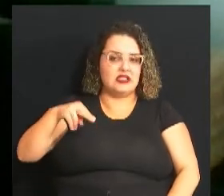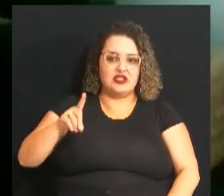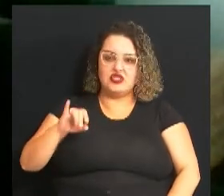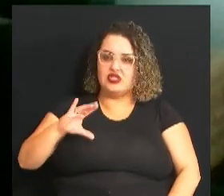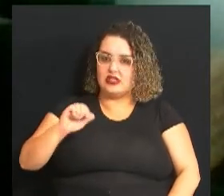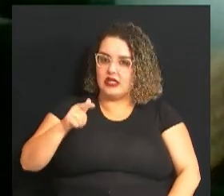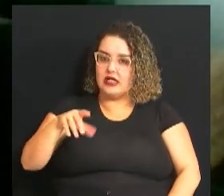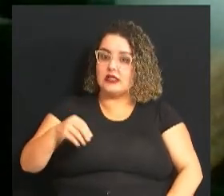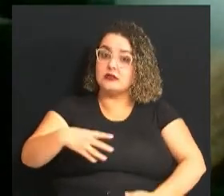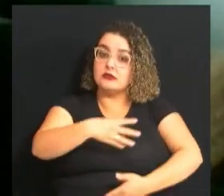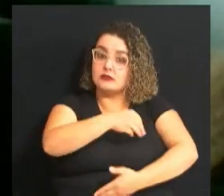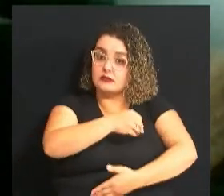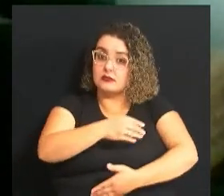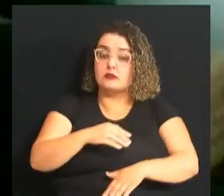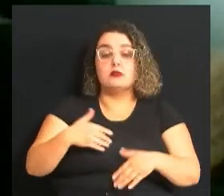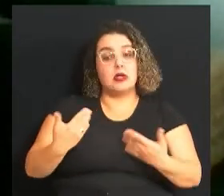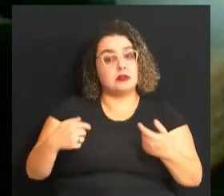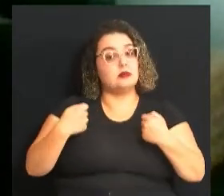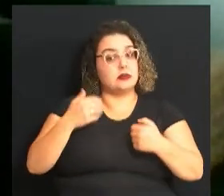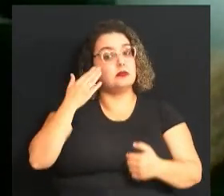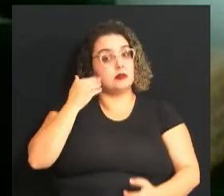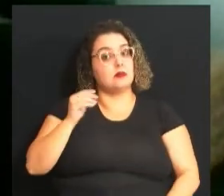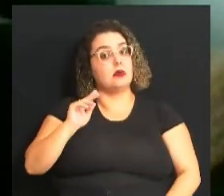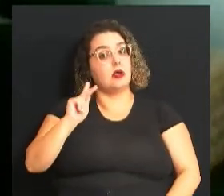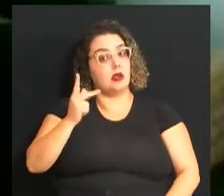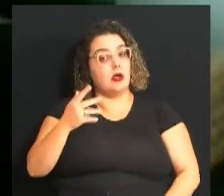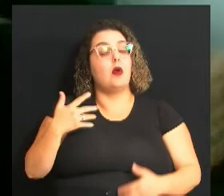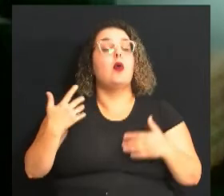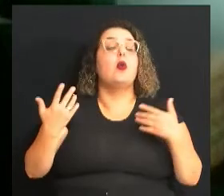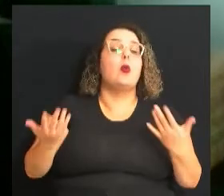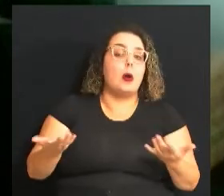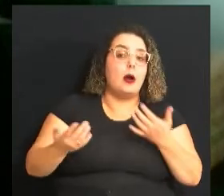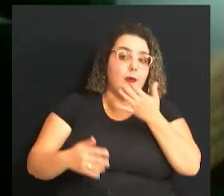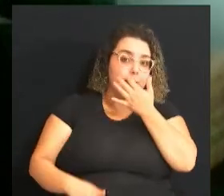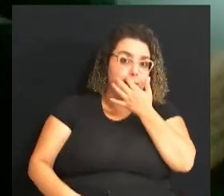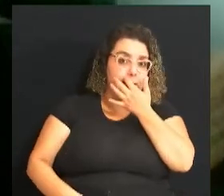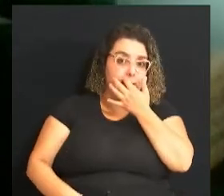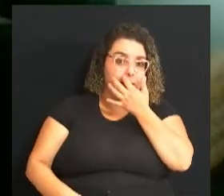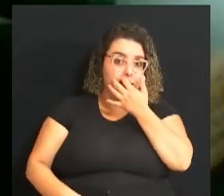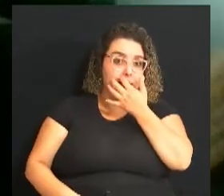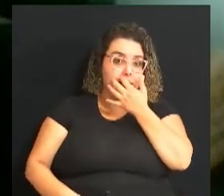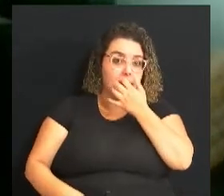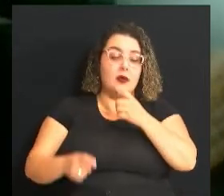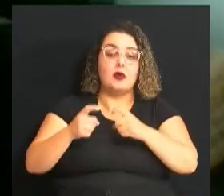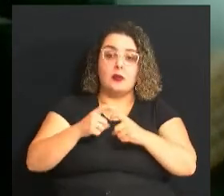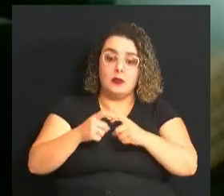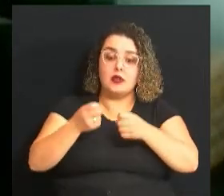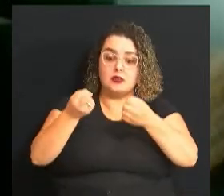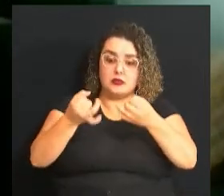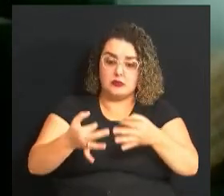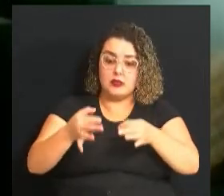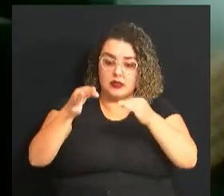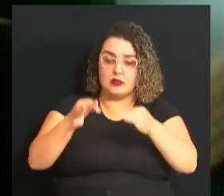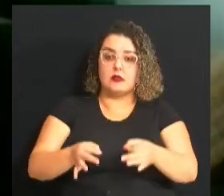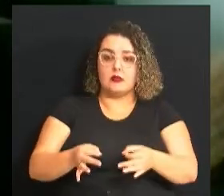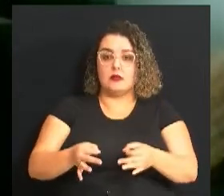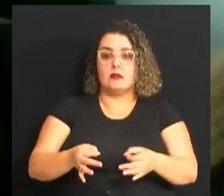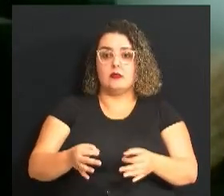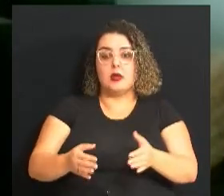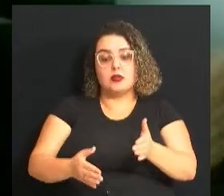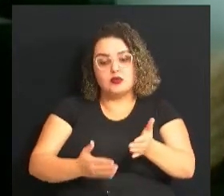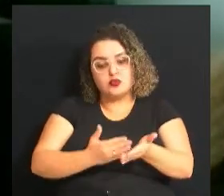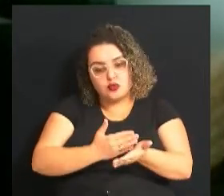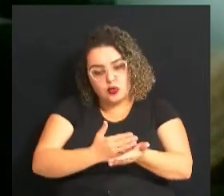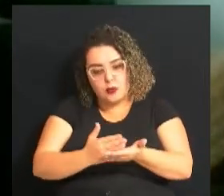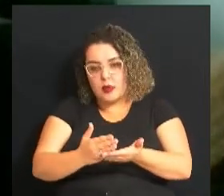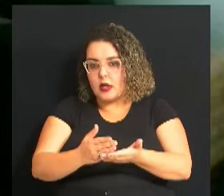saber qual que é a hepatite. Então, novamente, precisamos que o médico oriente adequadamente. Mas, a princípio,